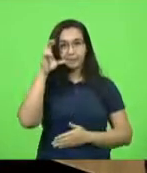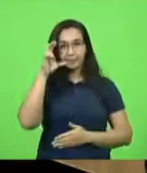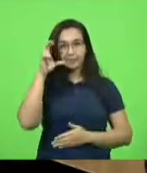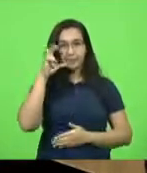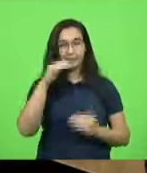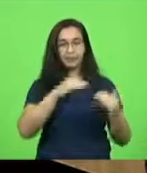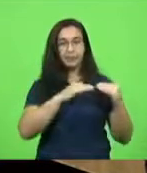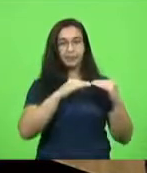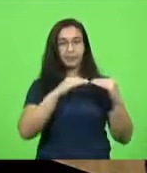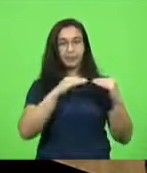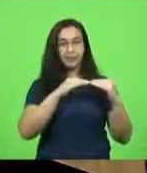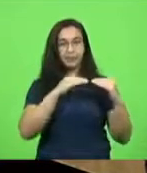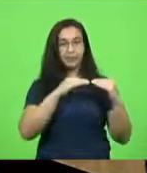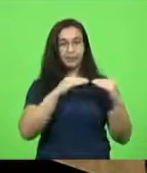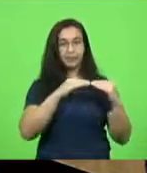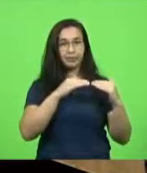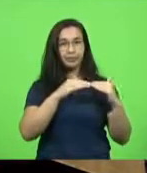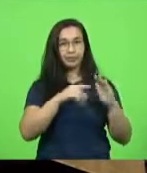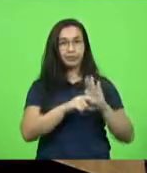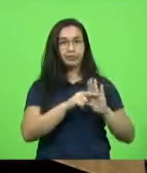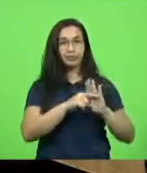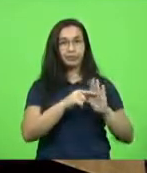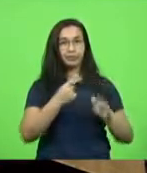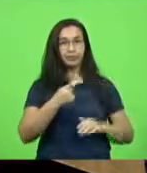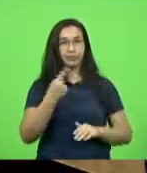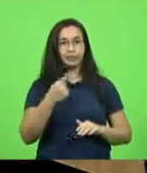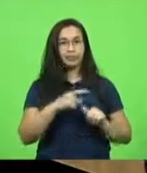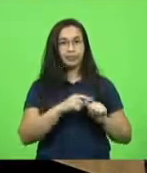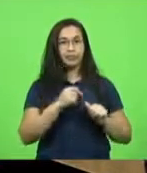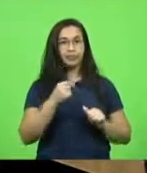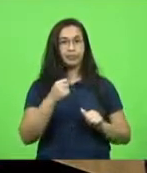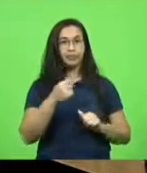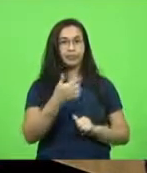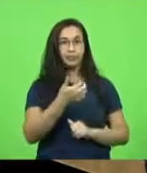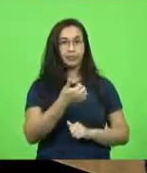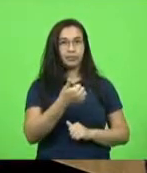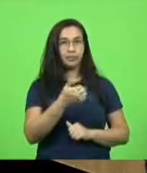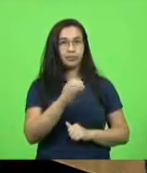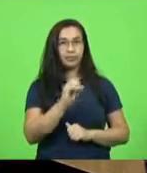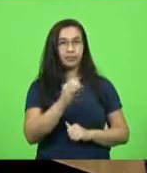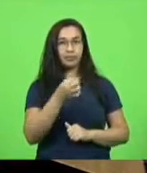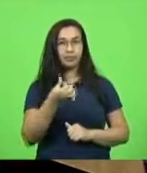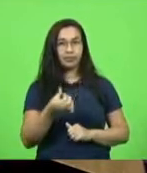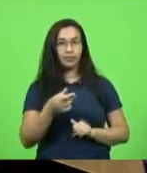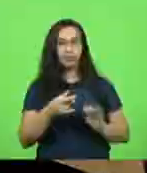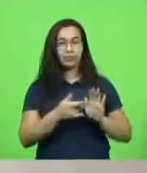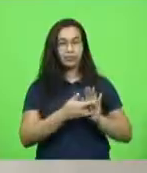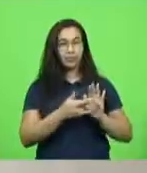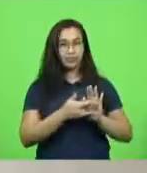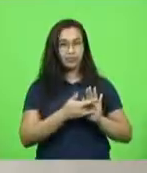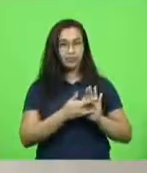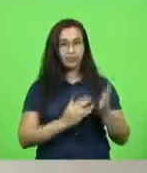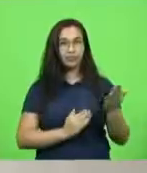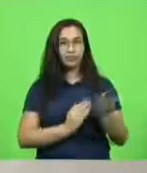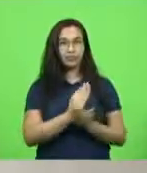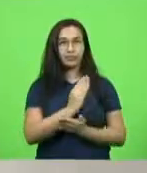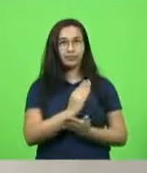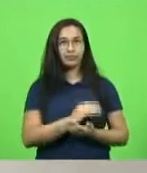consonância com o parágrafo primeiro do artigo 106 do regimento interno do ou por aprovada